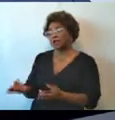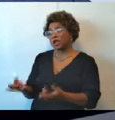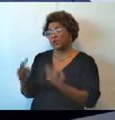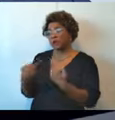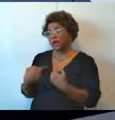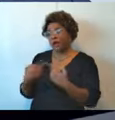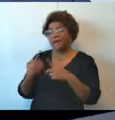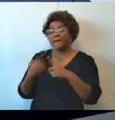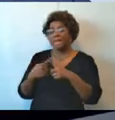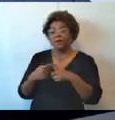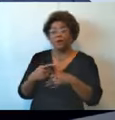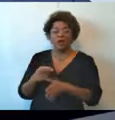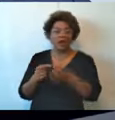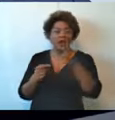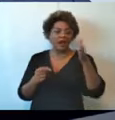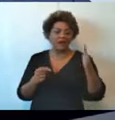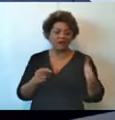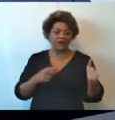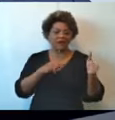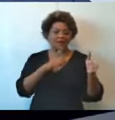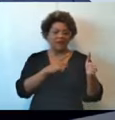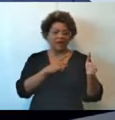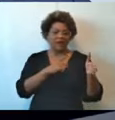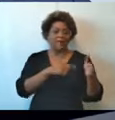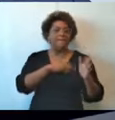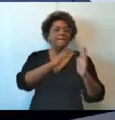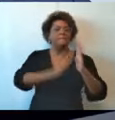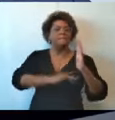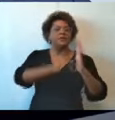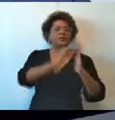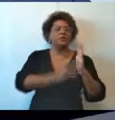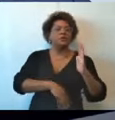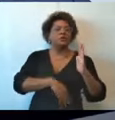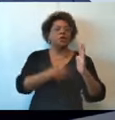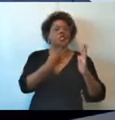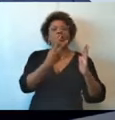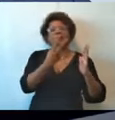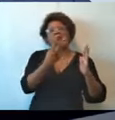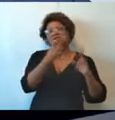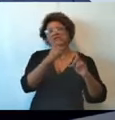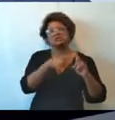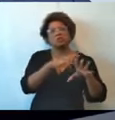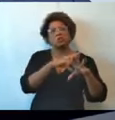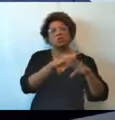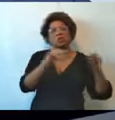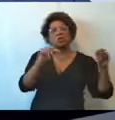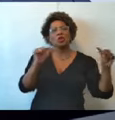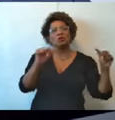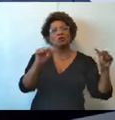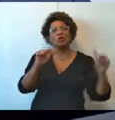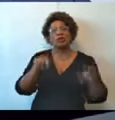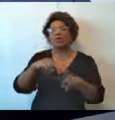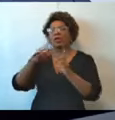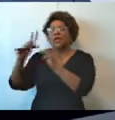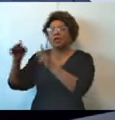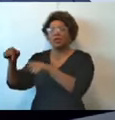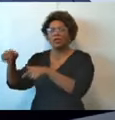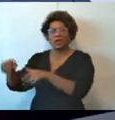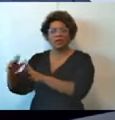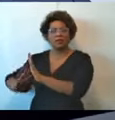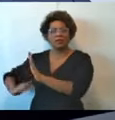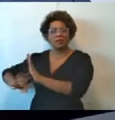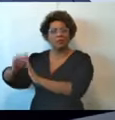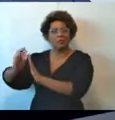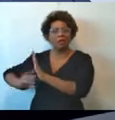que são pintadas em 2, 3 meses, no máximo elas já somem. De outro lado a gente tem essas outras faixas que são pintadas ali, elas até têm uma